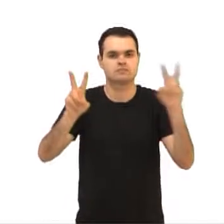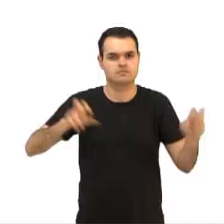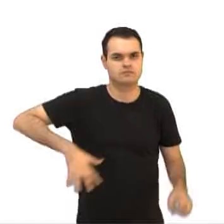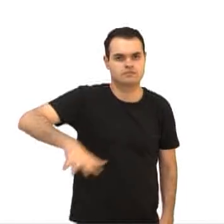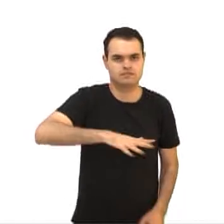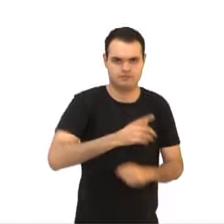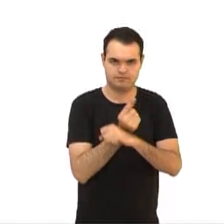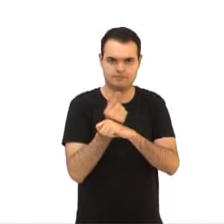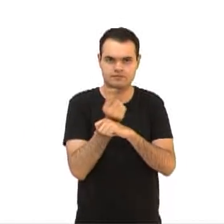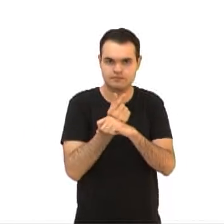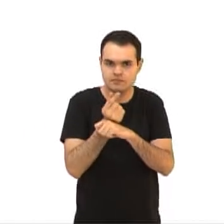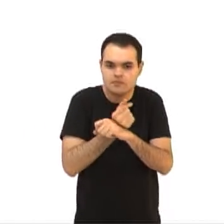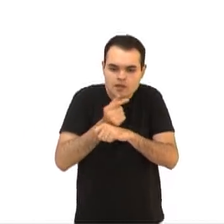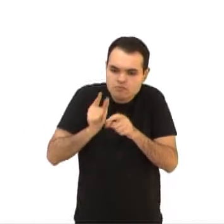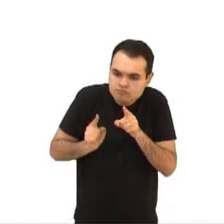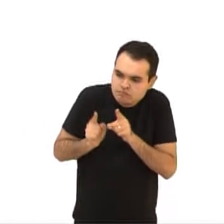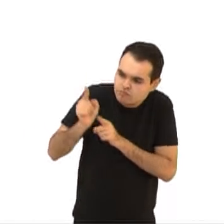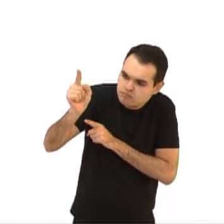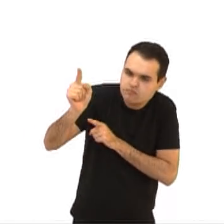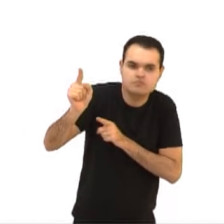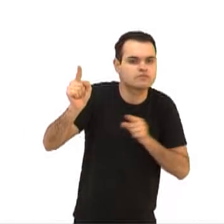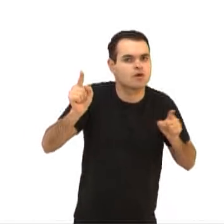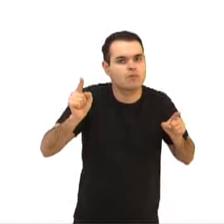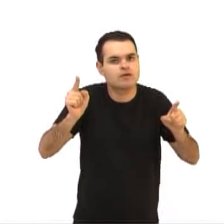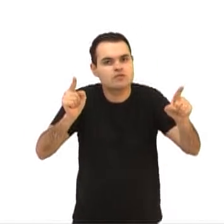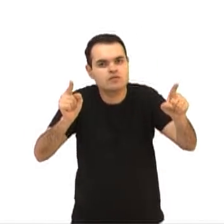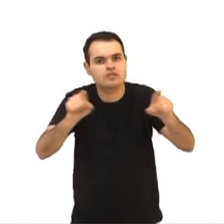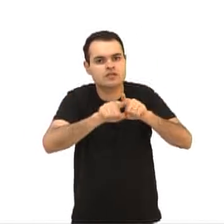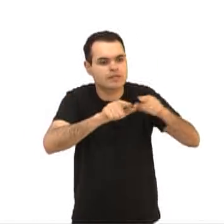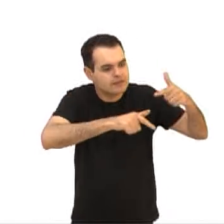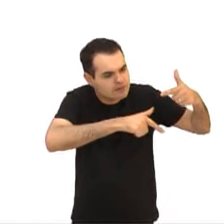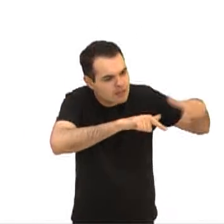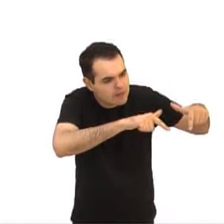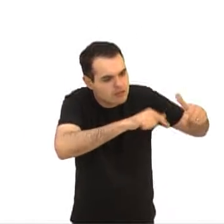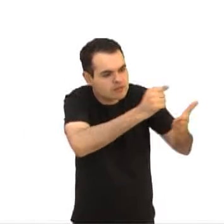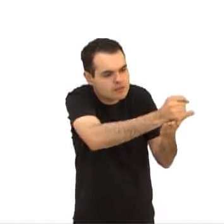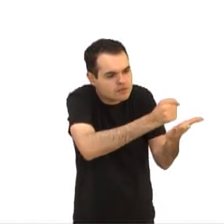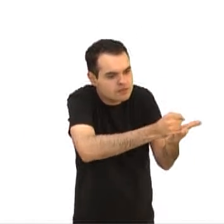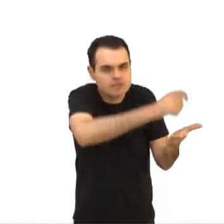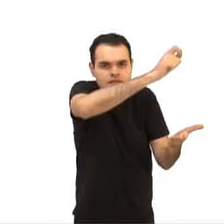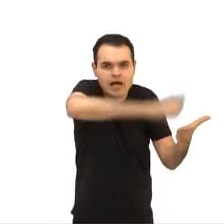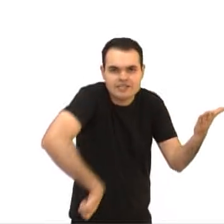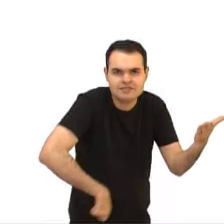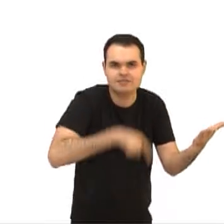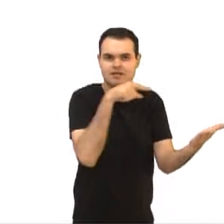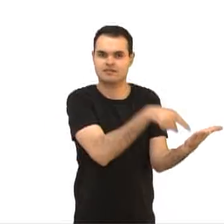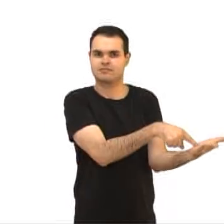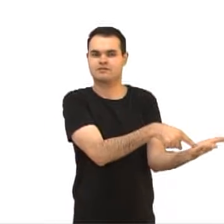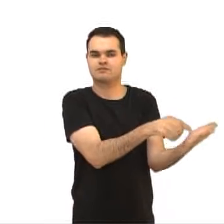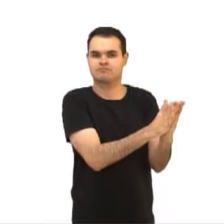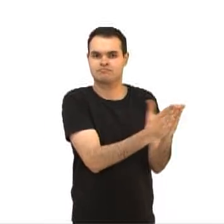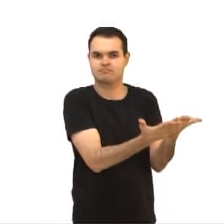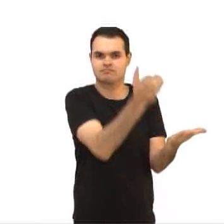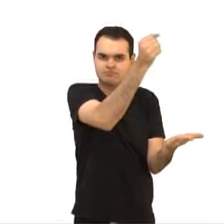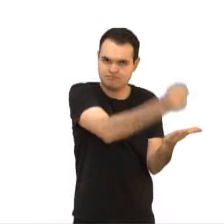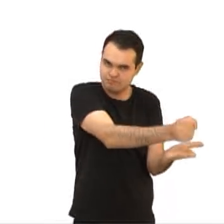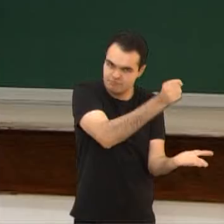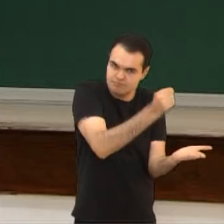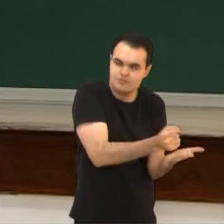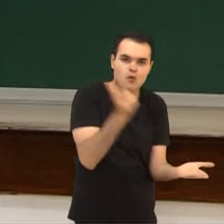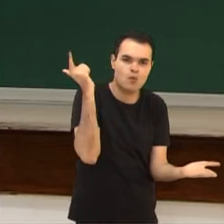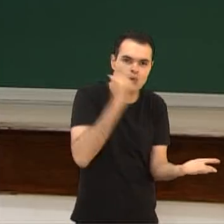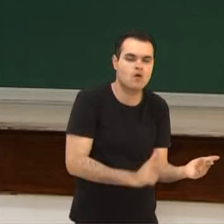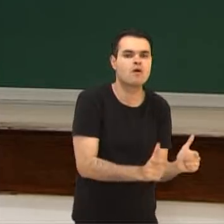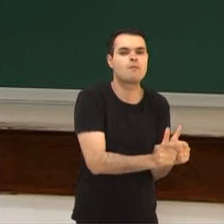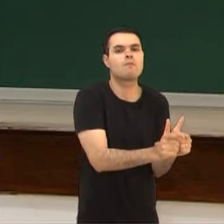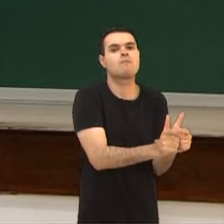esse crescimento da economia fez aumentar o número de trabalhadores com carteira assinada. Então, aumento do nível